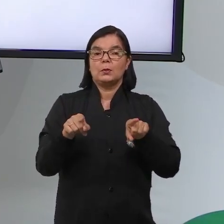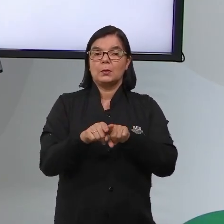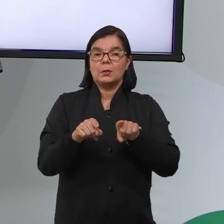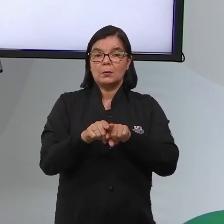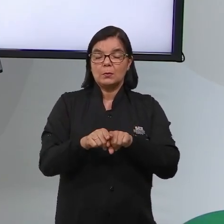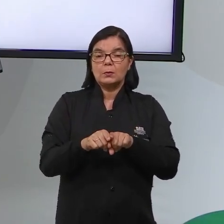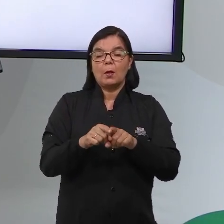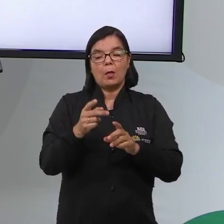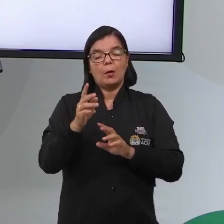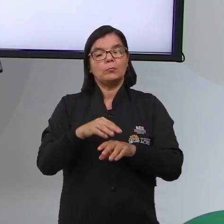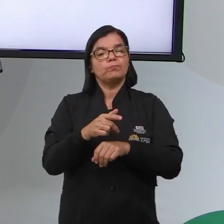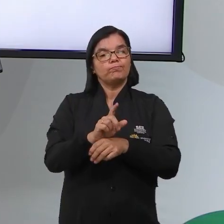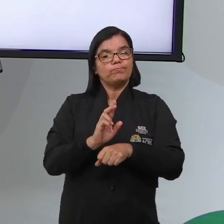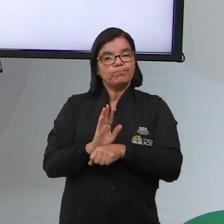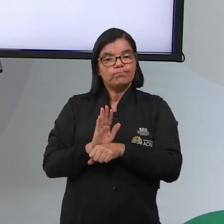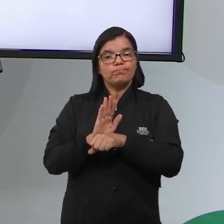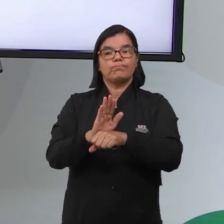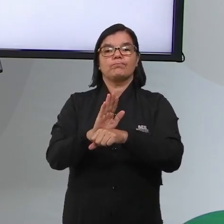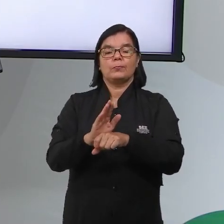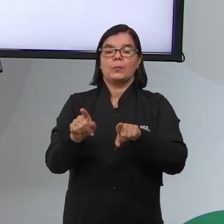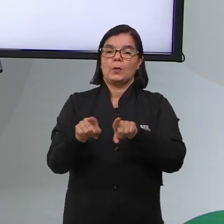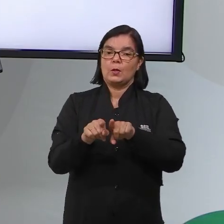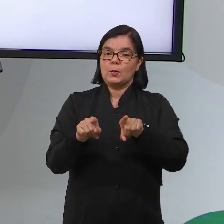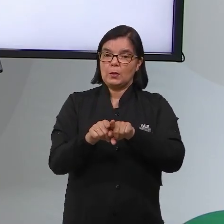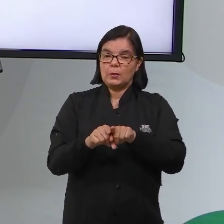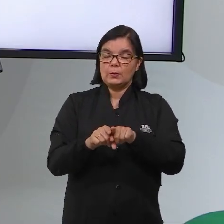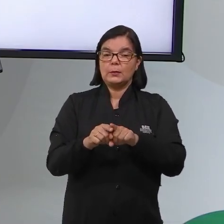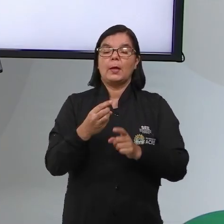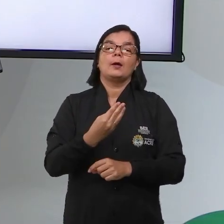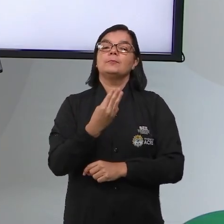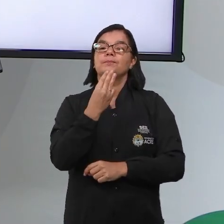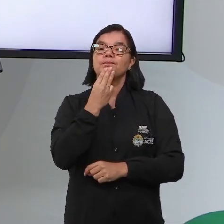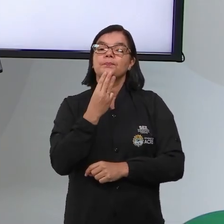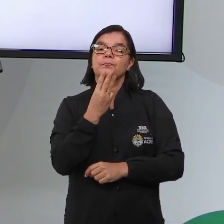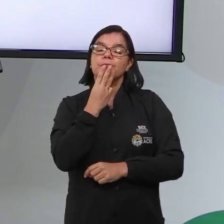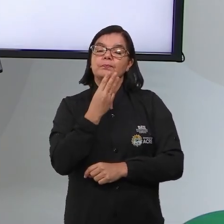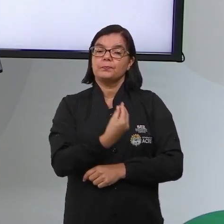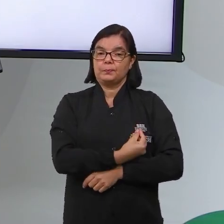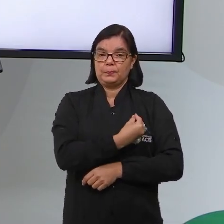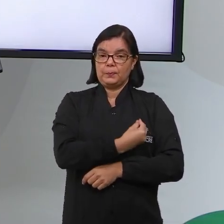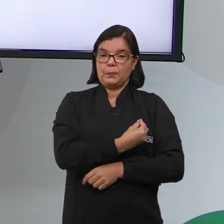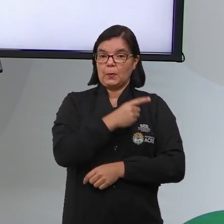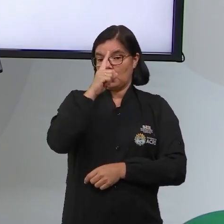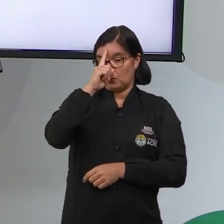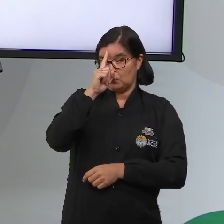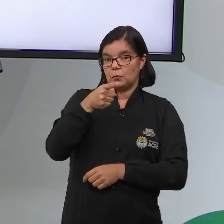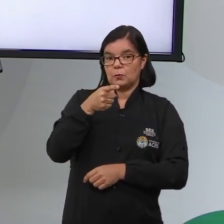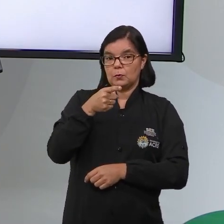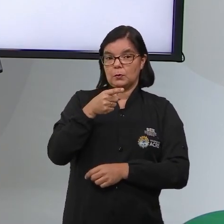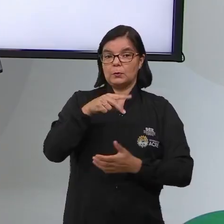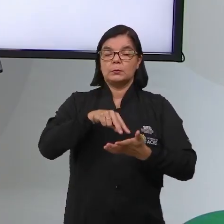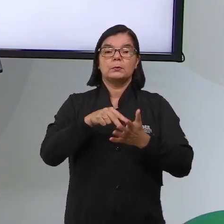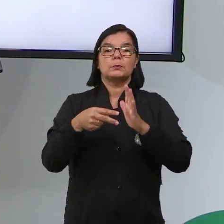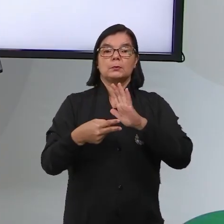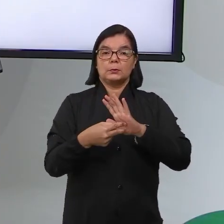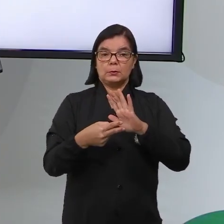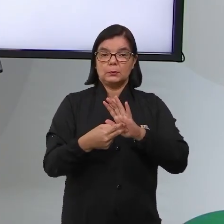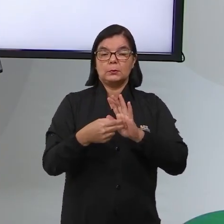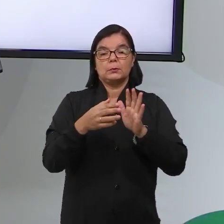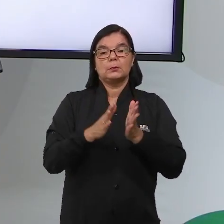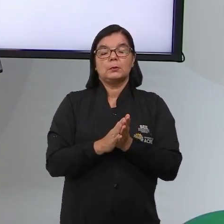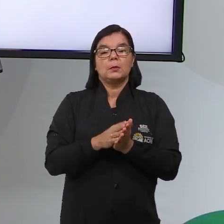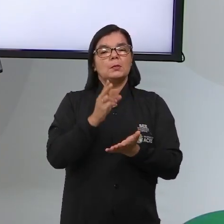e na projeção anterior sobre a teoria weberiana, a existência de uma dominação. Ou seja,